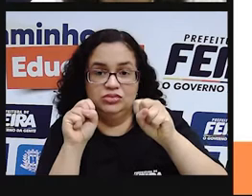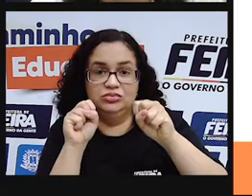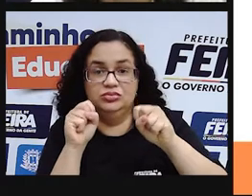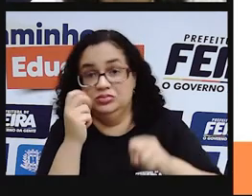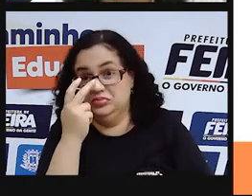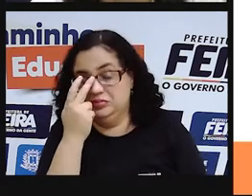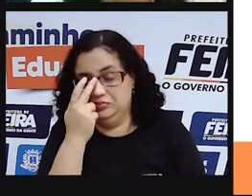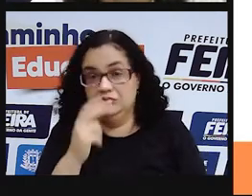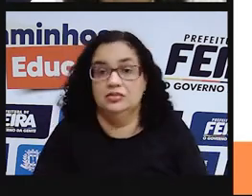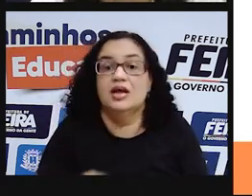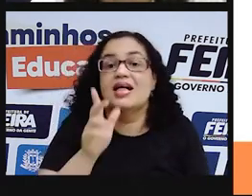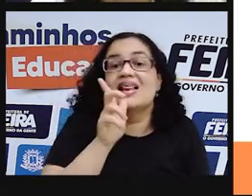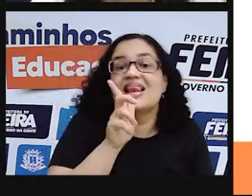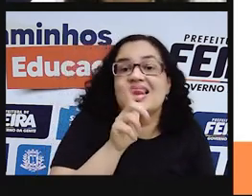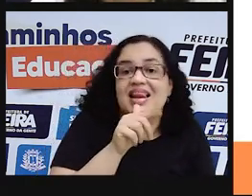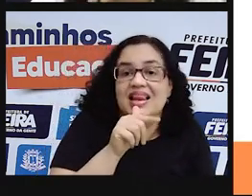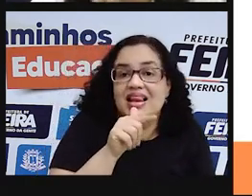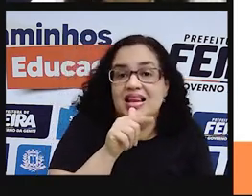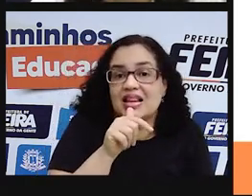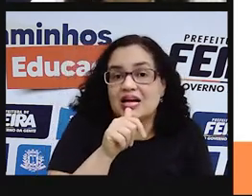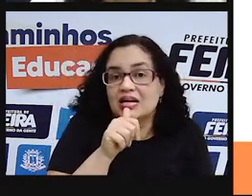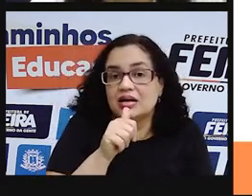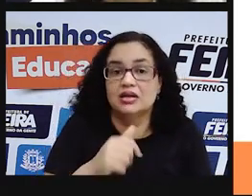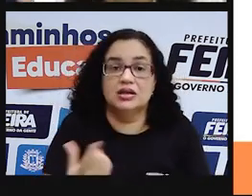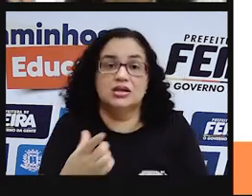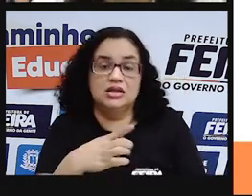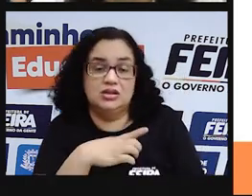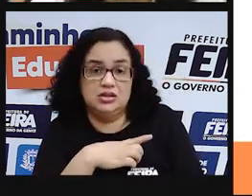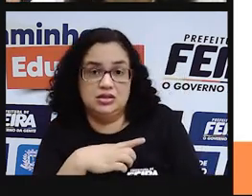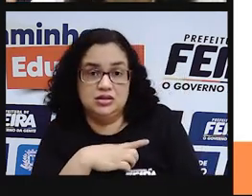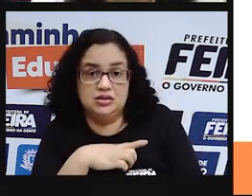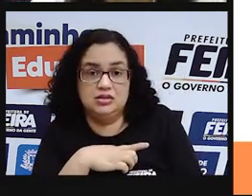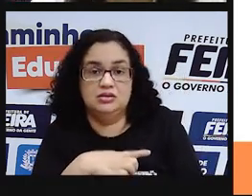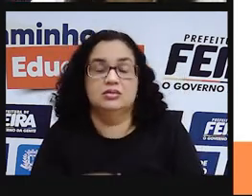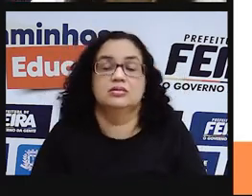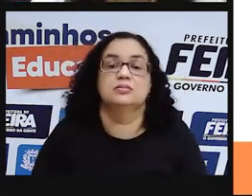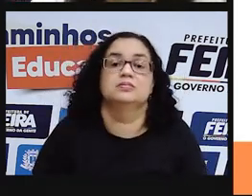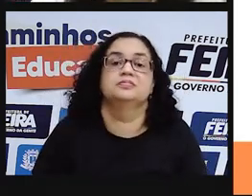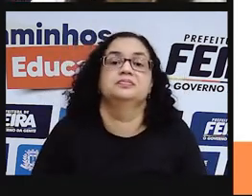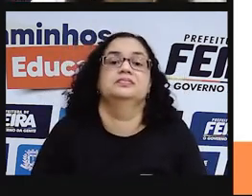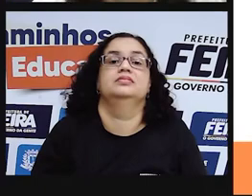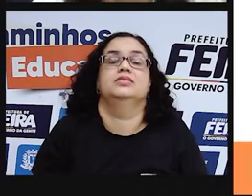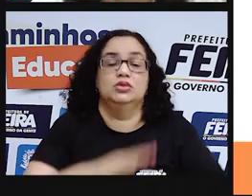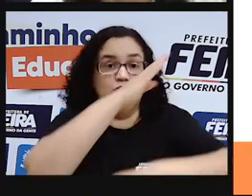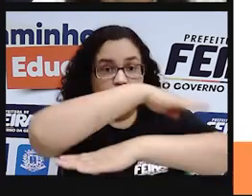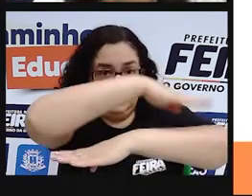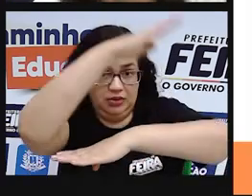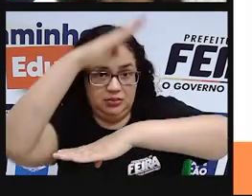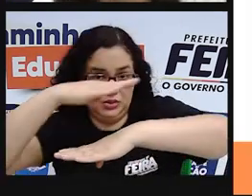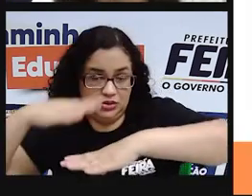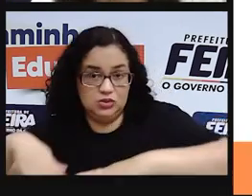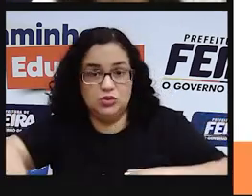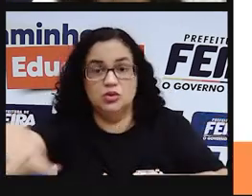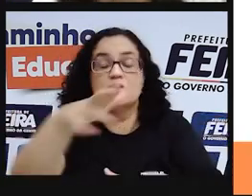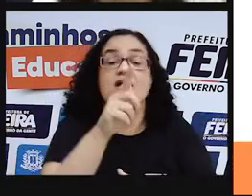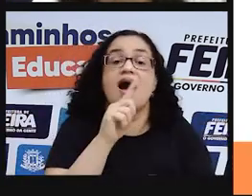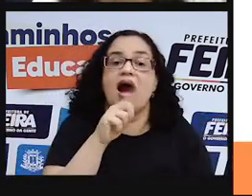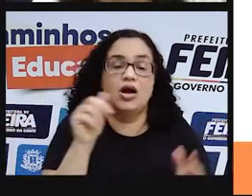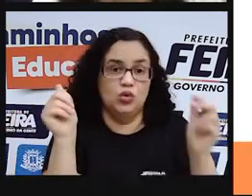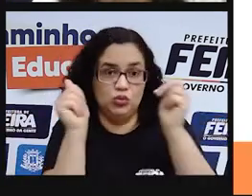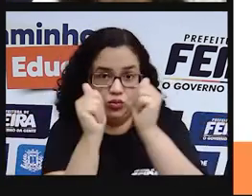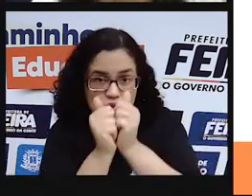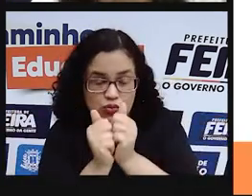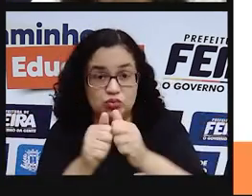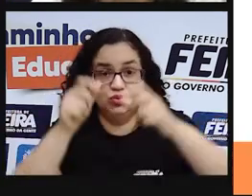acaba formando a lagoa é uma lagoa surge desse dessa depressão no terreno e do acúmulo de água